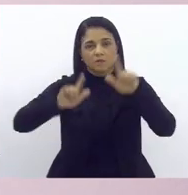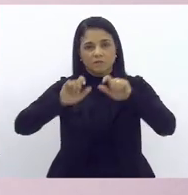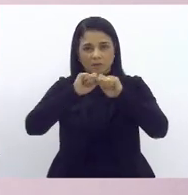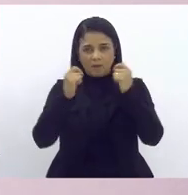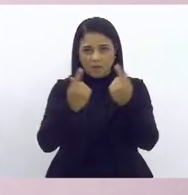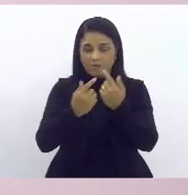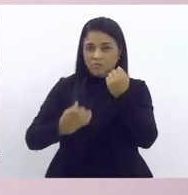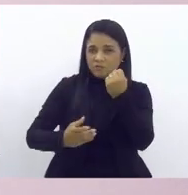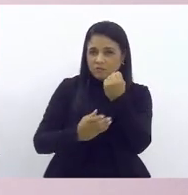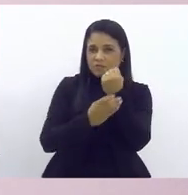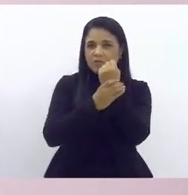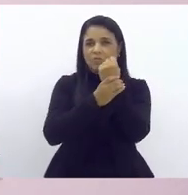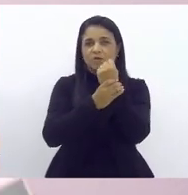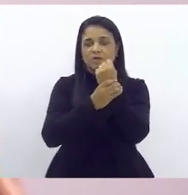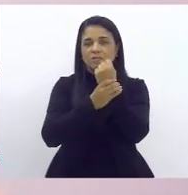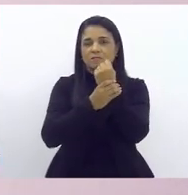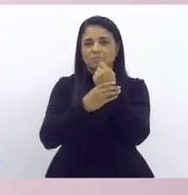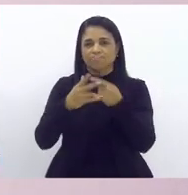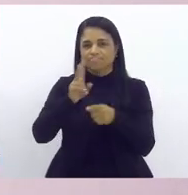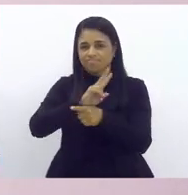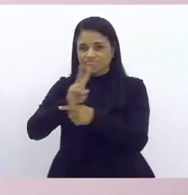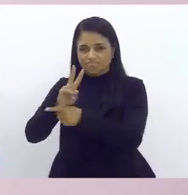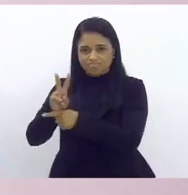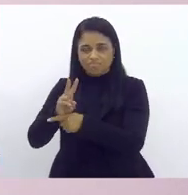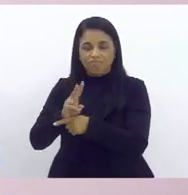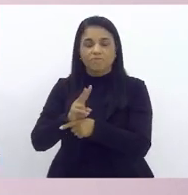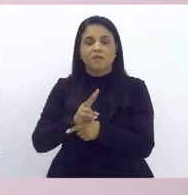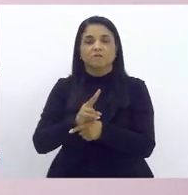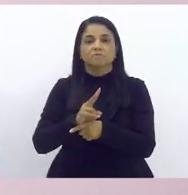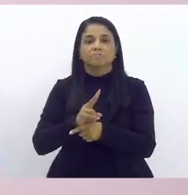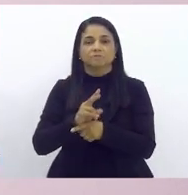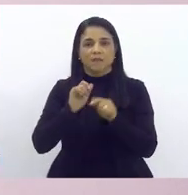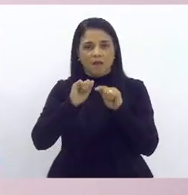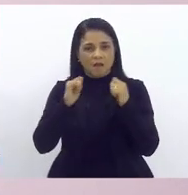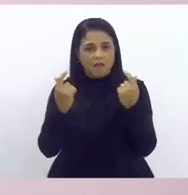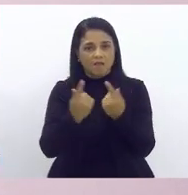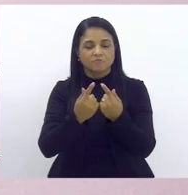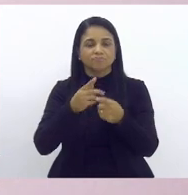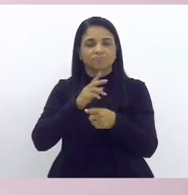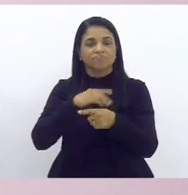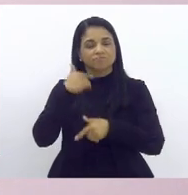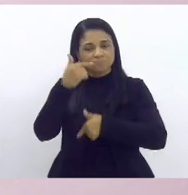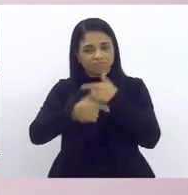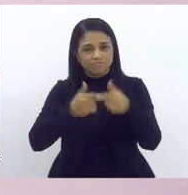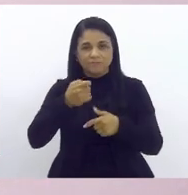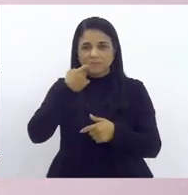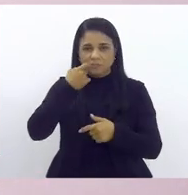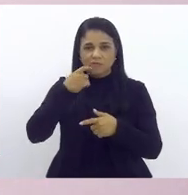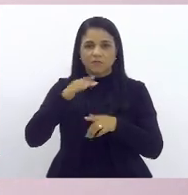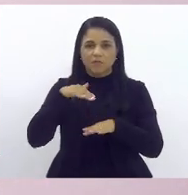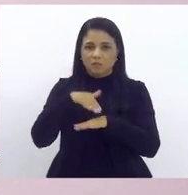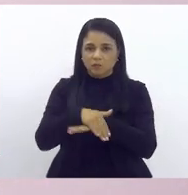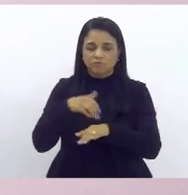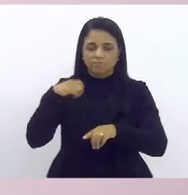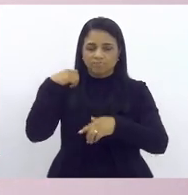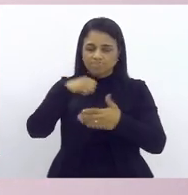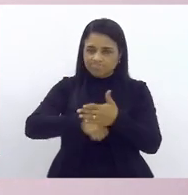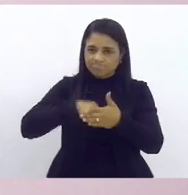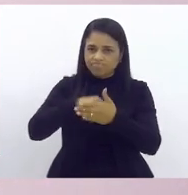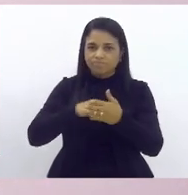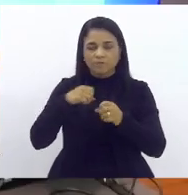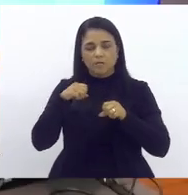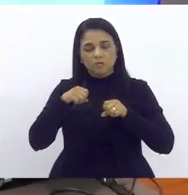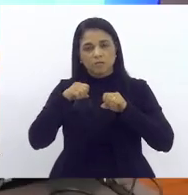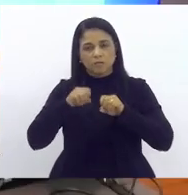aos seguranças da Casa, por estar com a gente até agora. E, enfim, estamos aqui trabalhando sexta-feira à noite, firmes e fortes na luta pela educação.